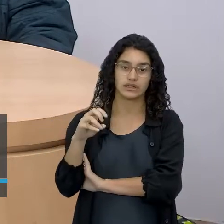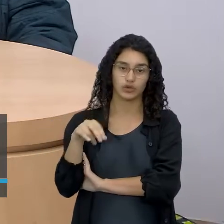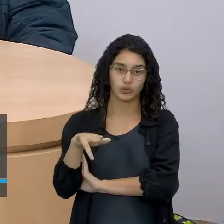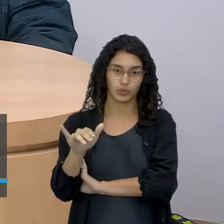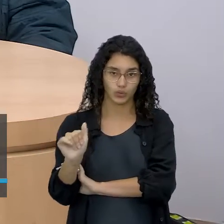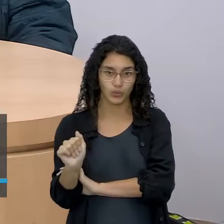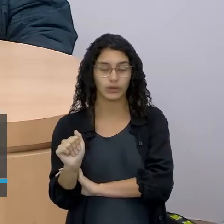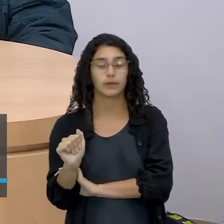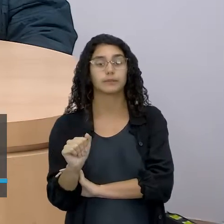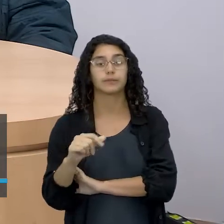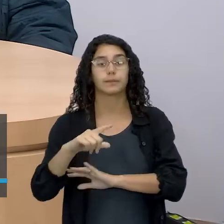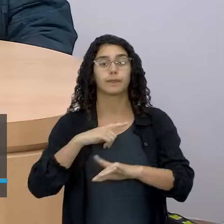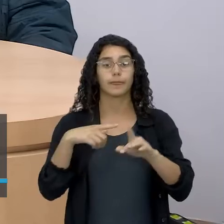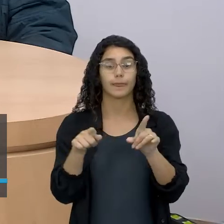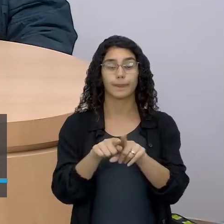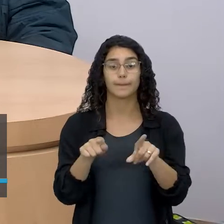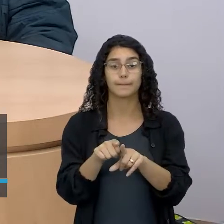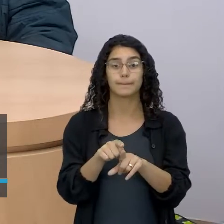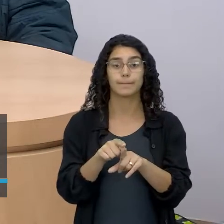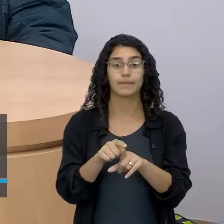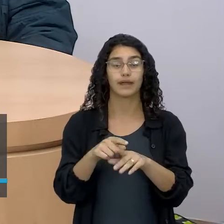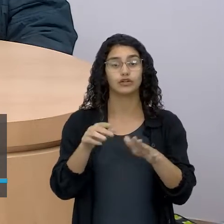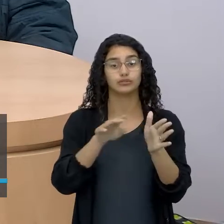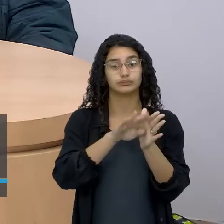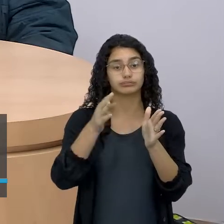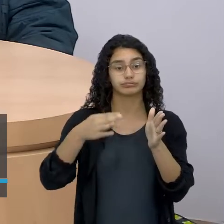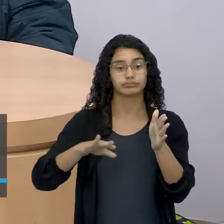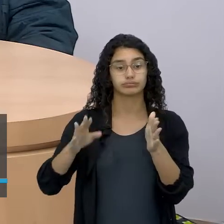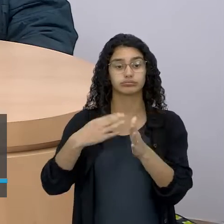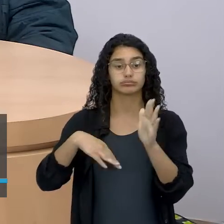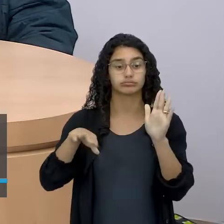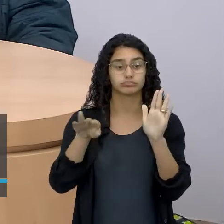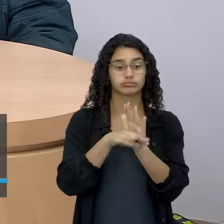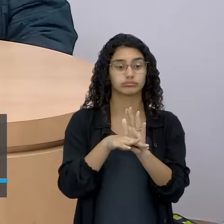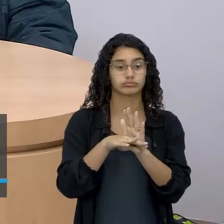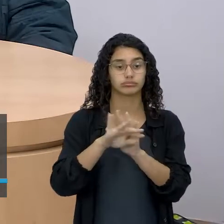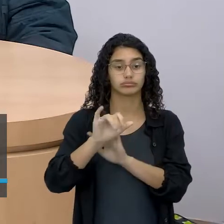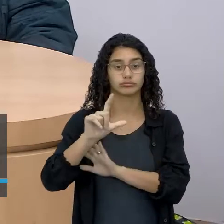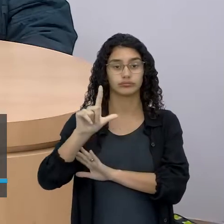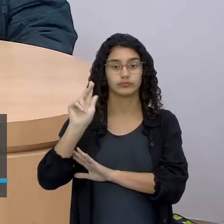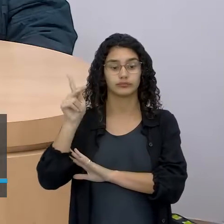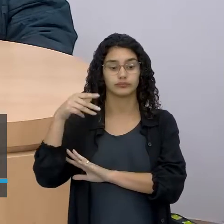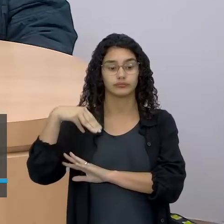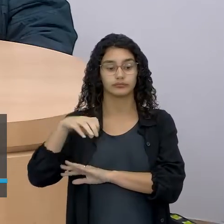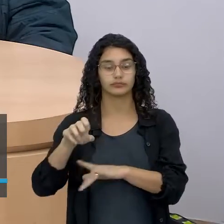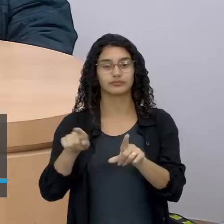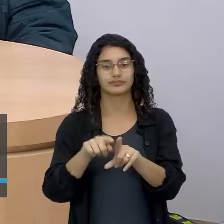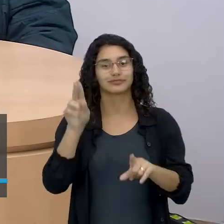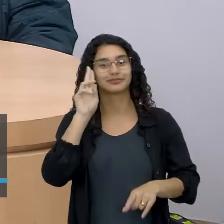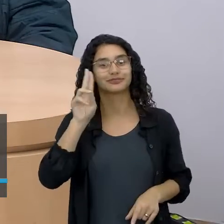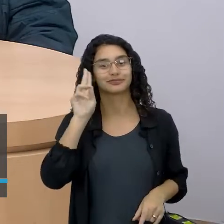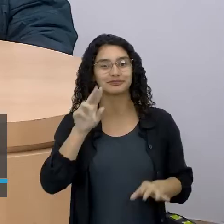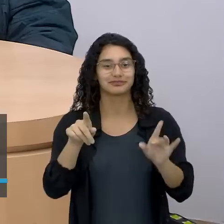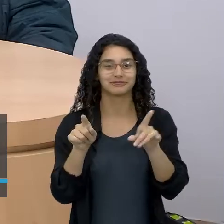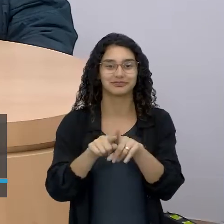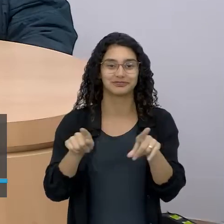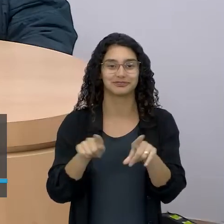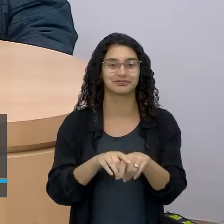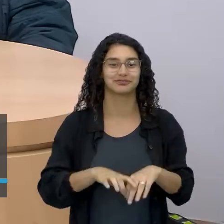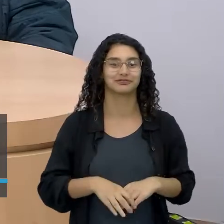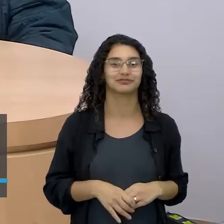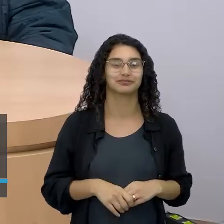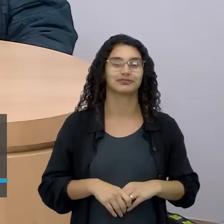as civilizações do Mediterrâneo, do Oriente Médio, chegando até o Irã, ele também sonhava com uma globalização.